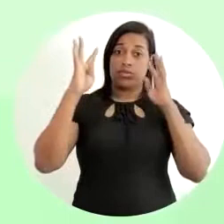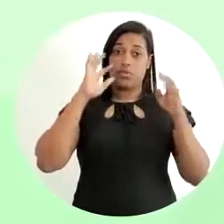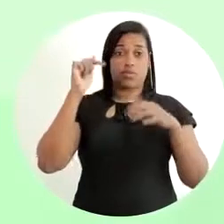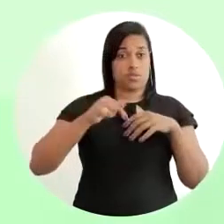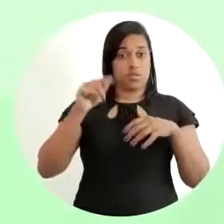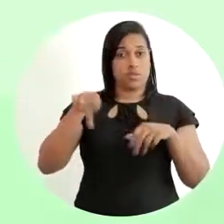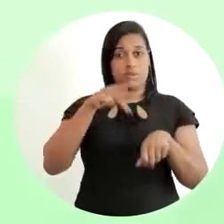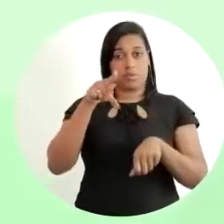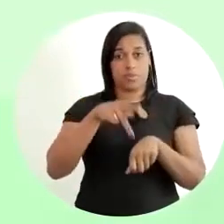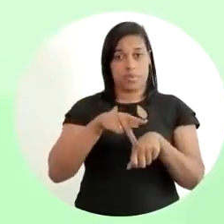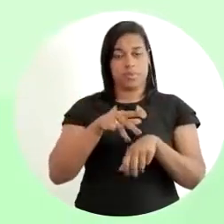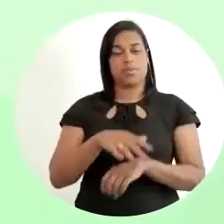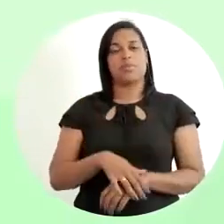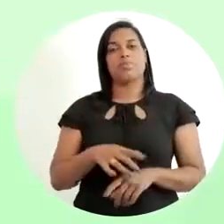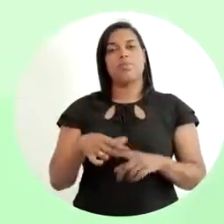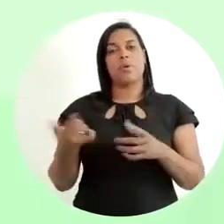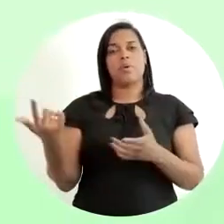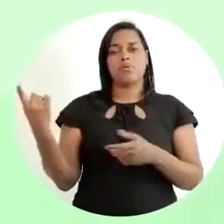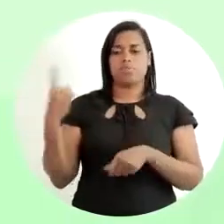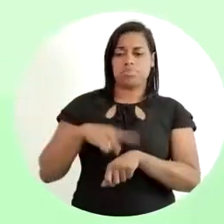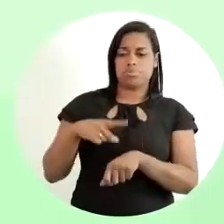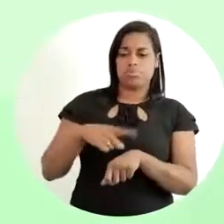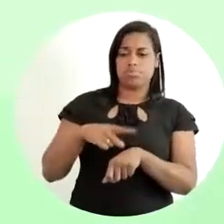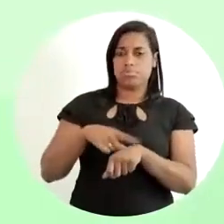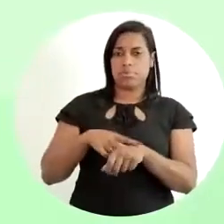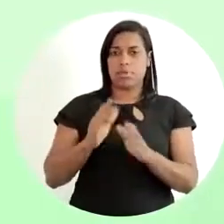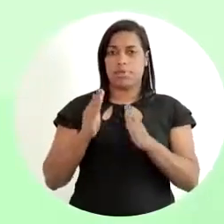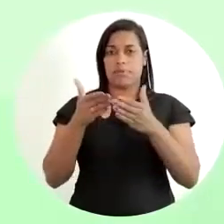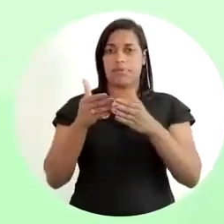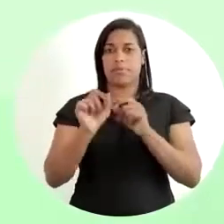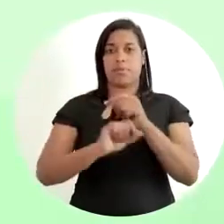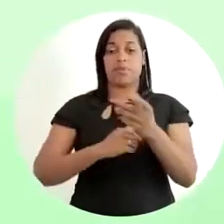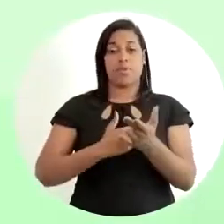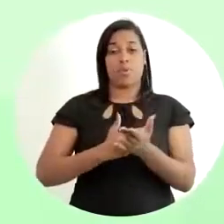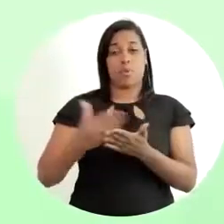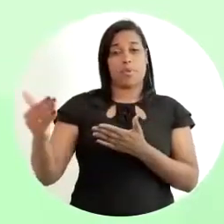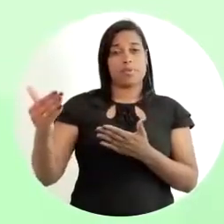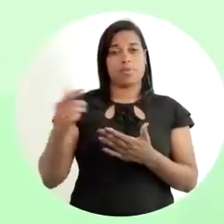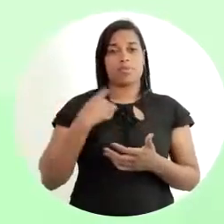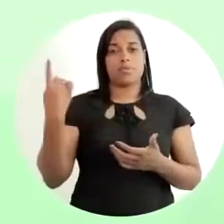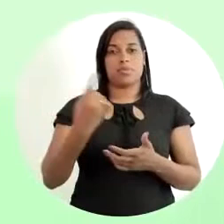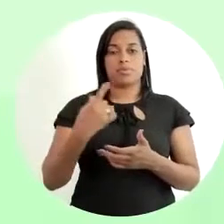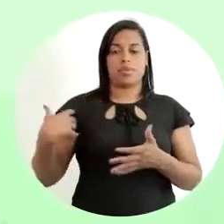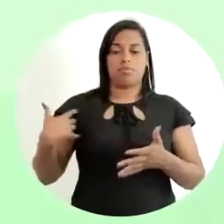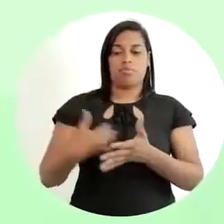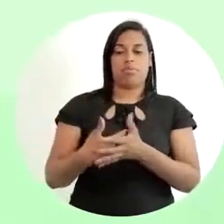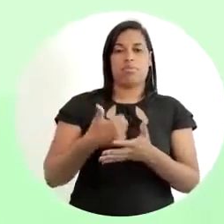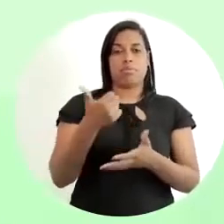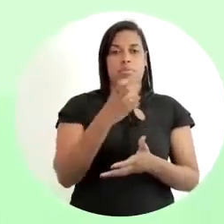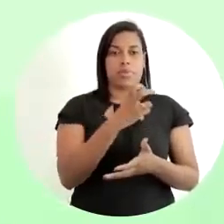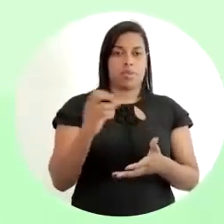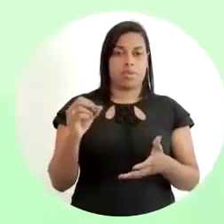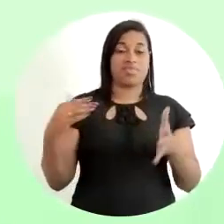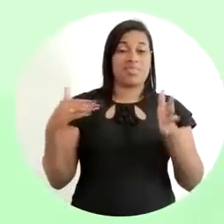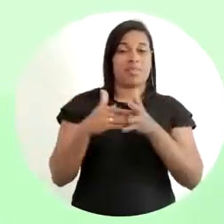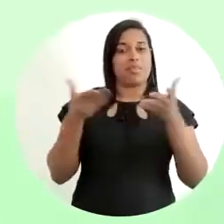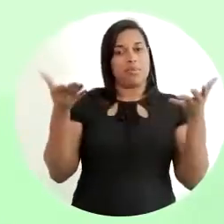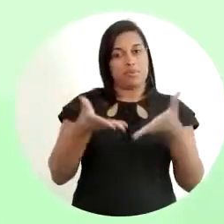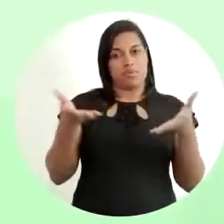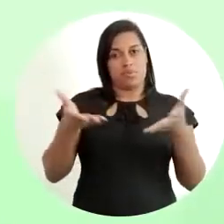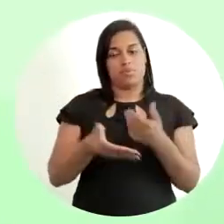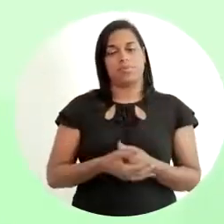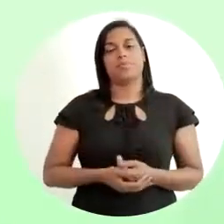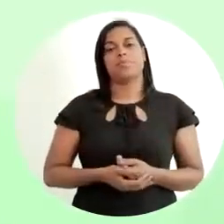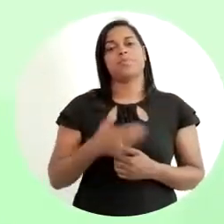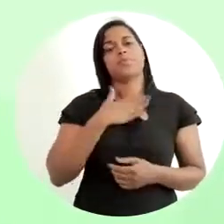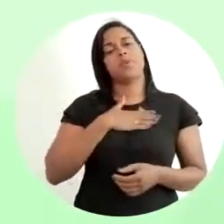essas teorias aqui em nosso país. O período que nós vamos nos ater é do início da nossa colonização até os nossos